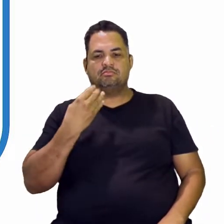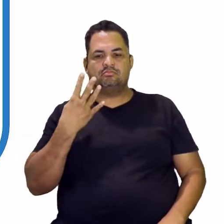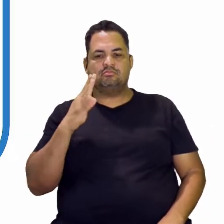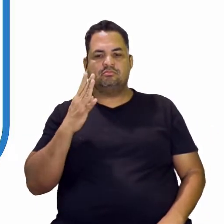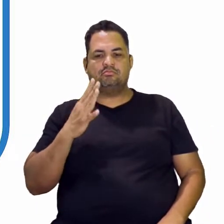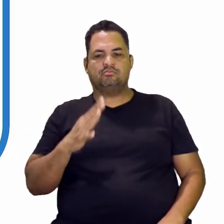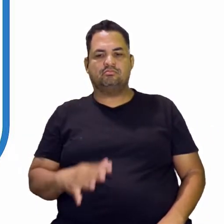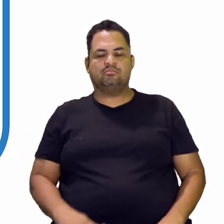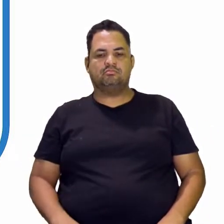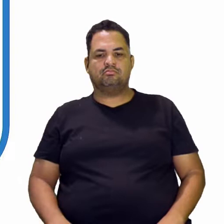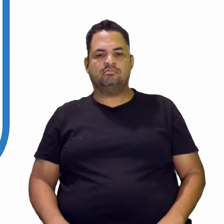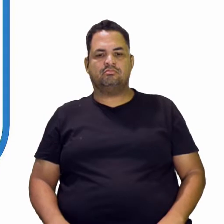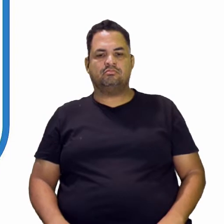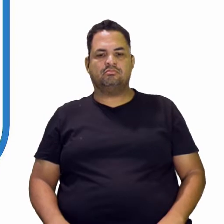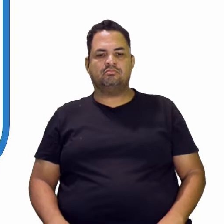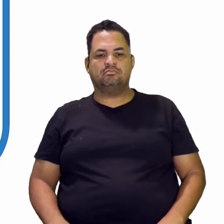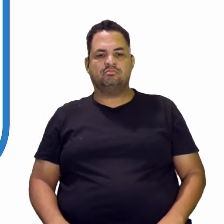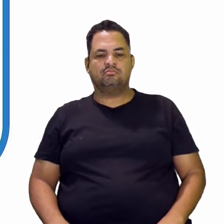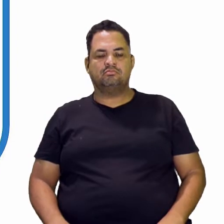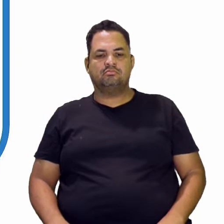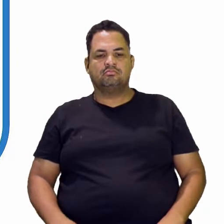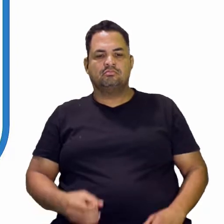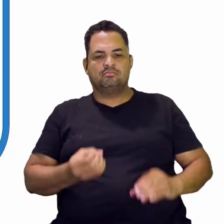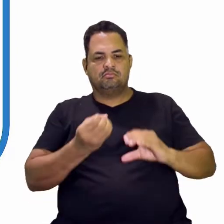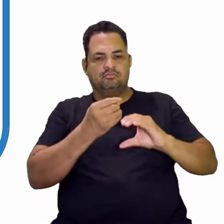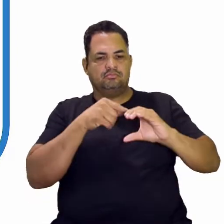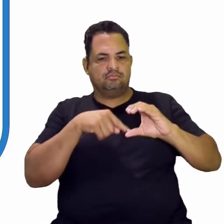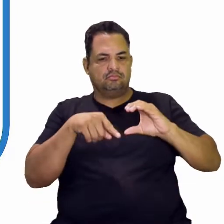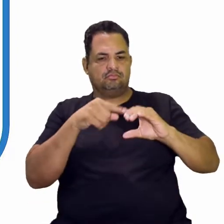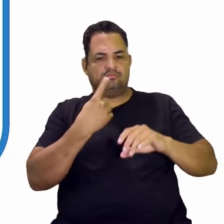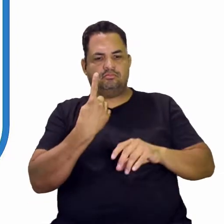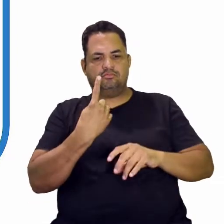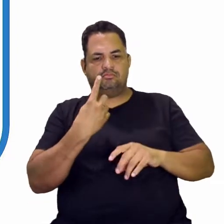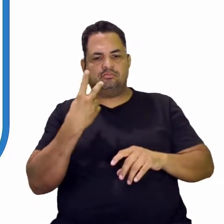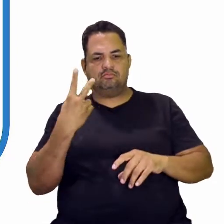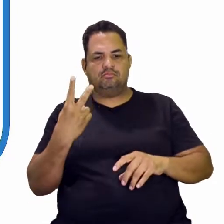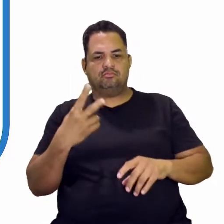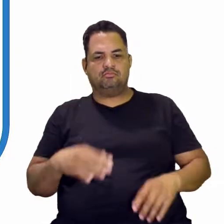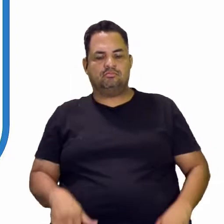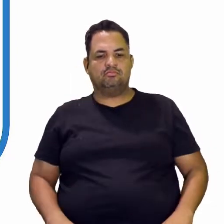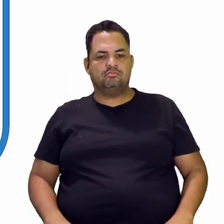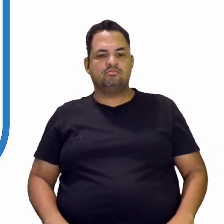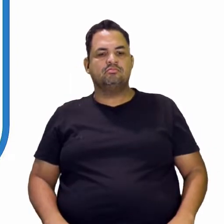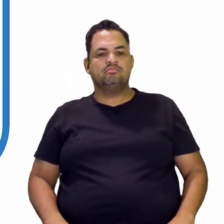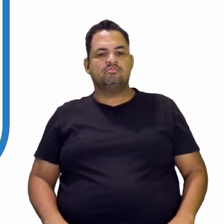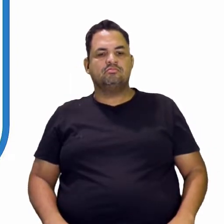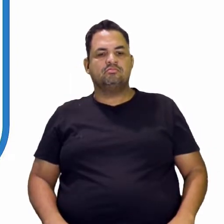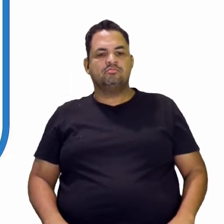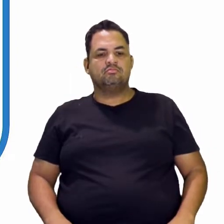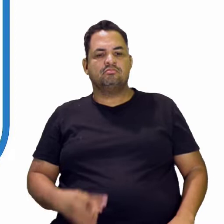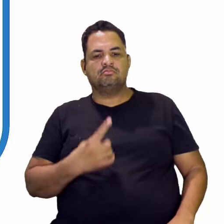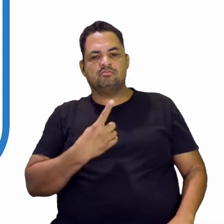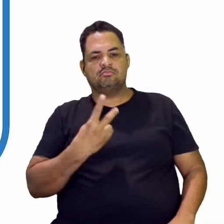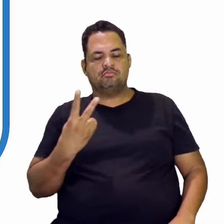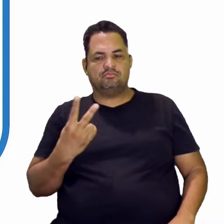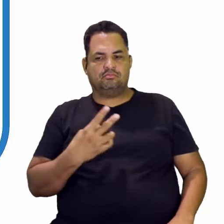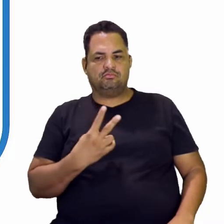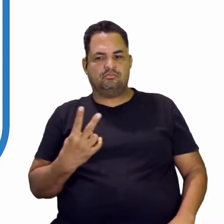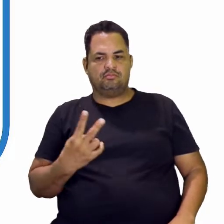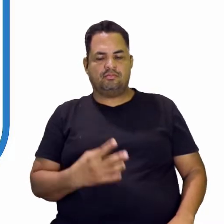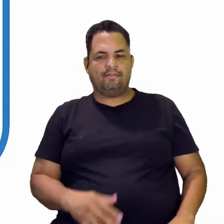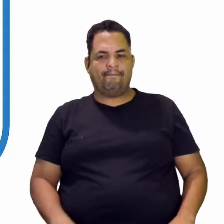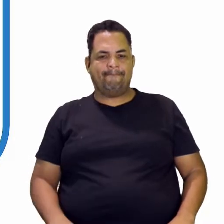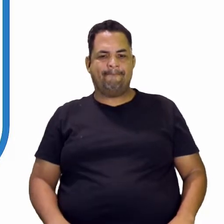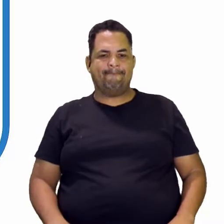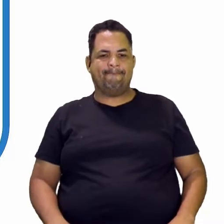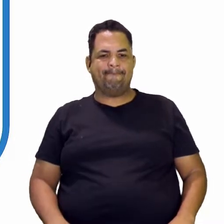tá bom? Então, nós vamos falar também sobre o núcleo 1 e o núcleo 2, ou seja, núcleo parte 1, núcleo parte 2, porque não